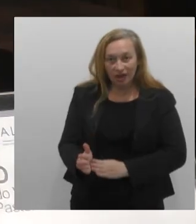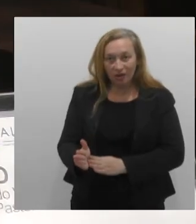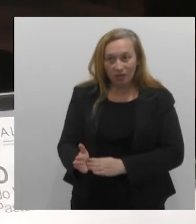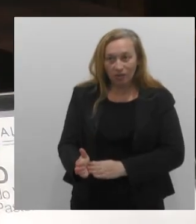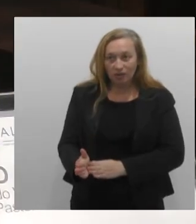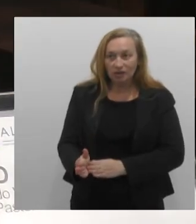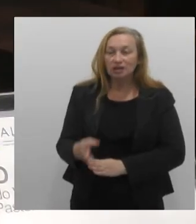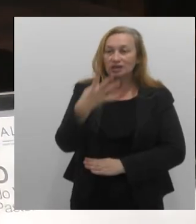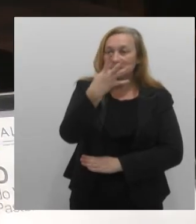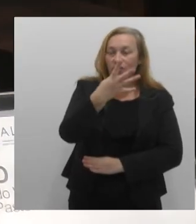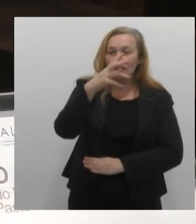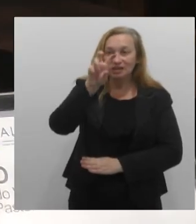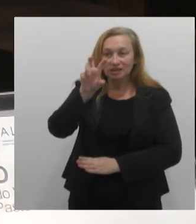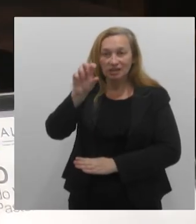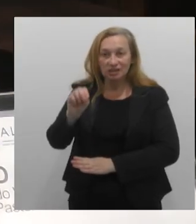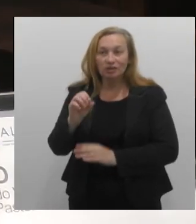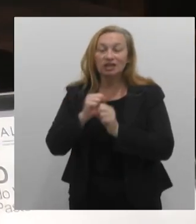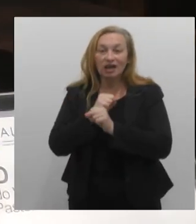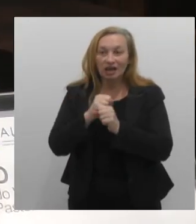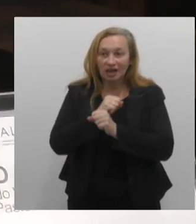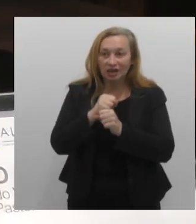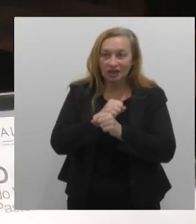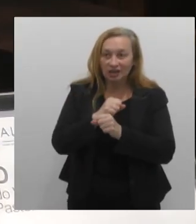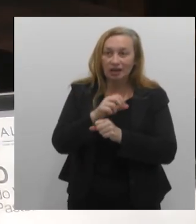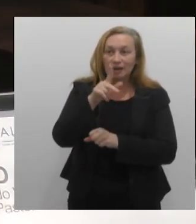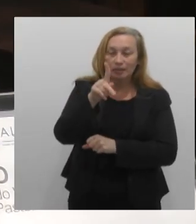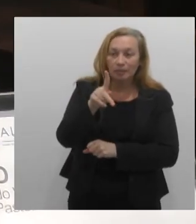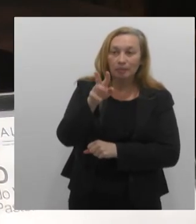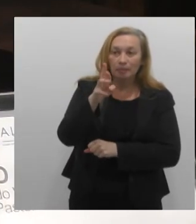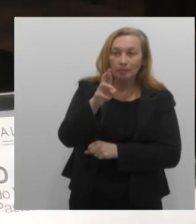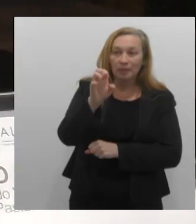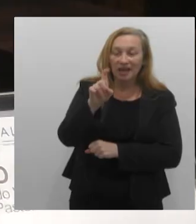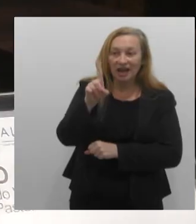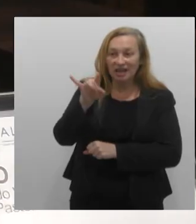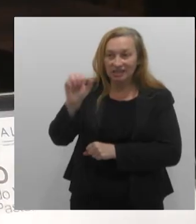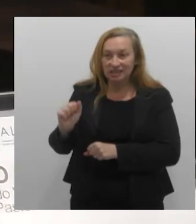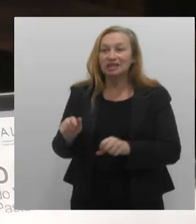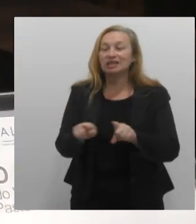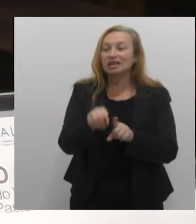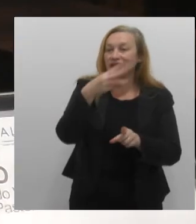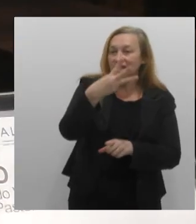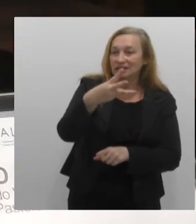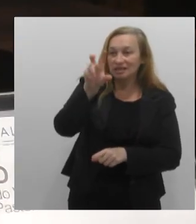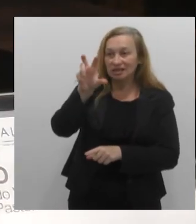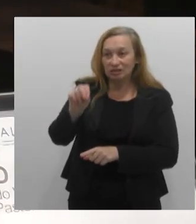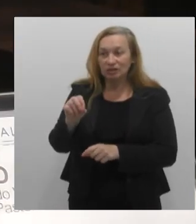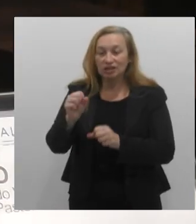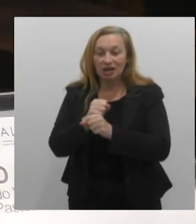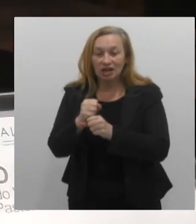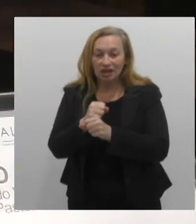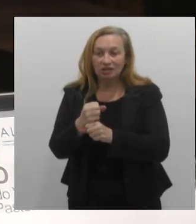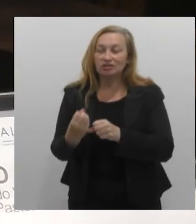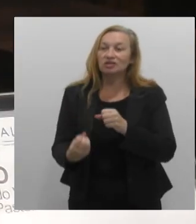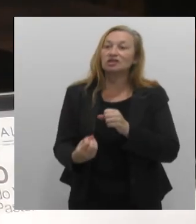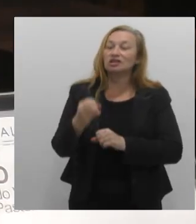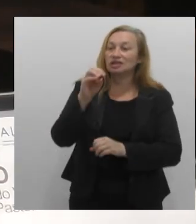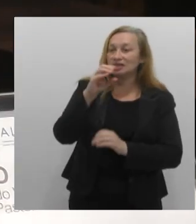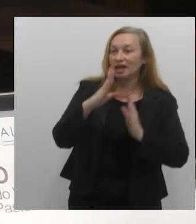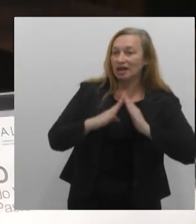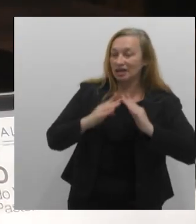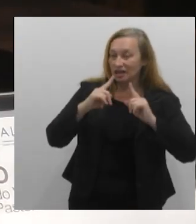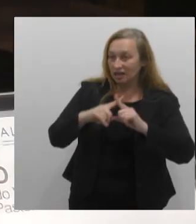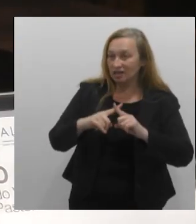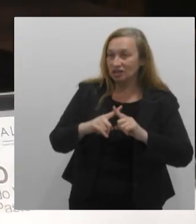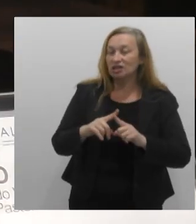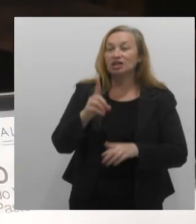nesses 450 anos de prelazia, 350 anos de diocese. Os diáconos,